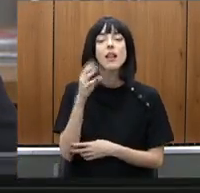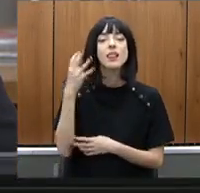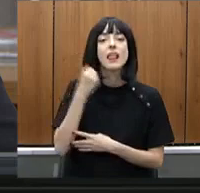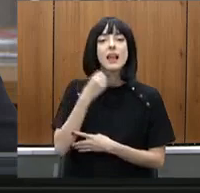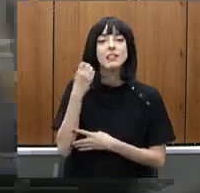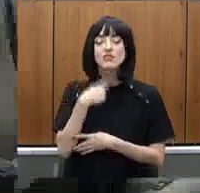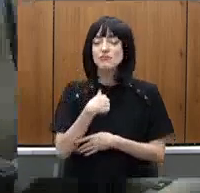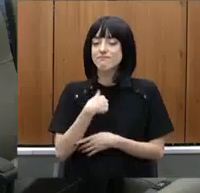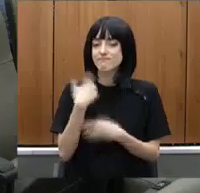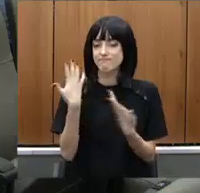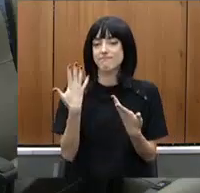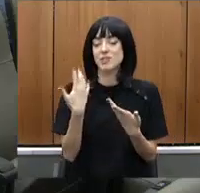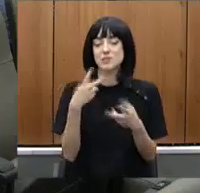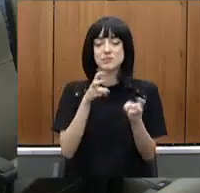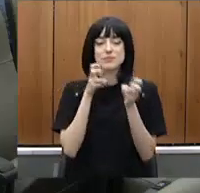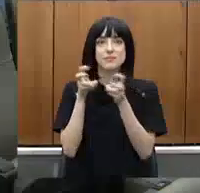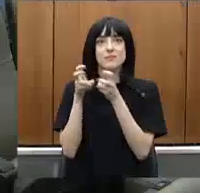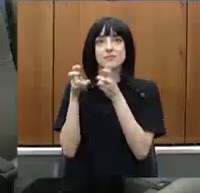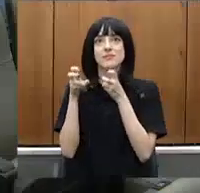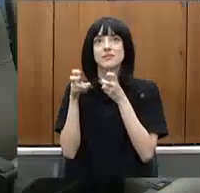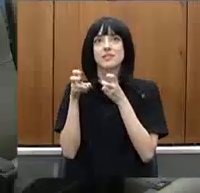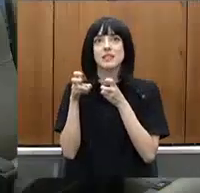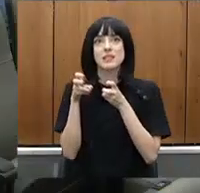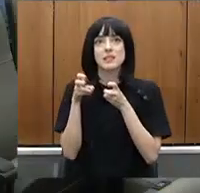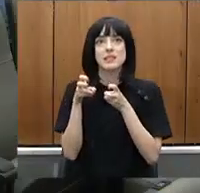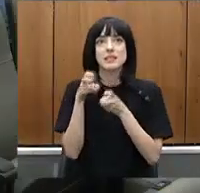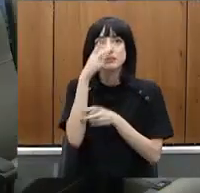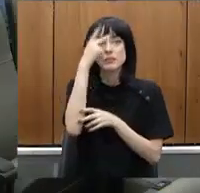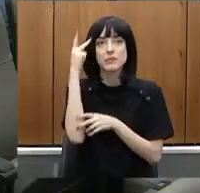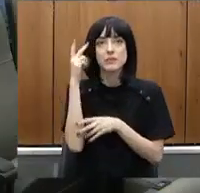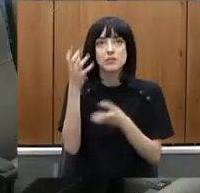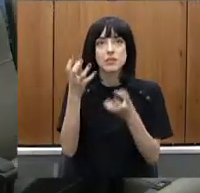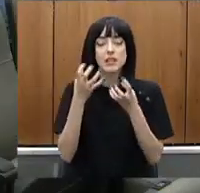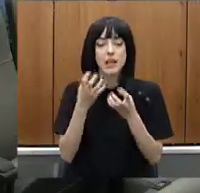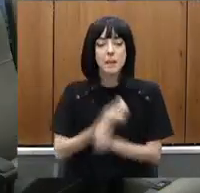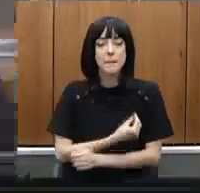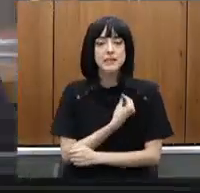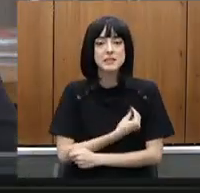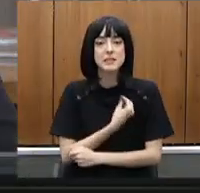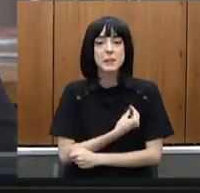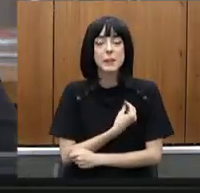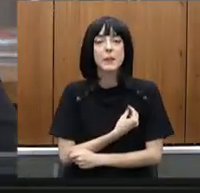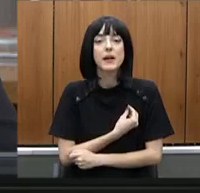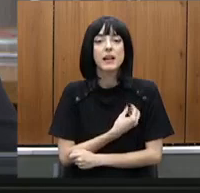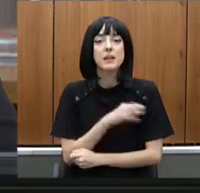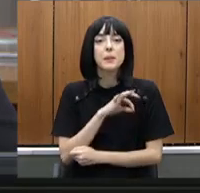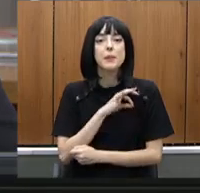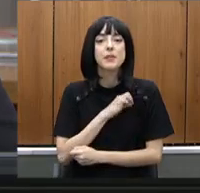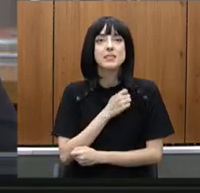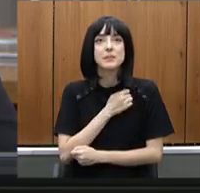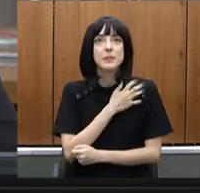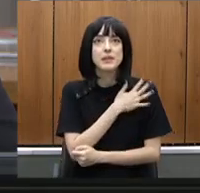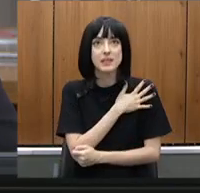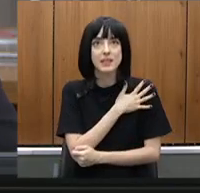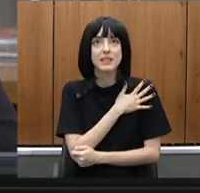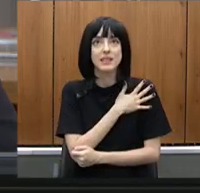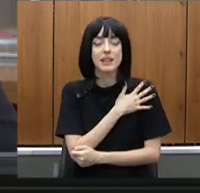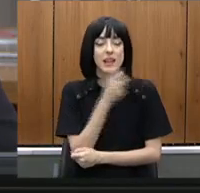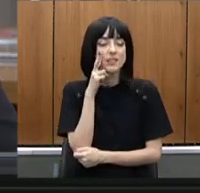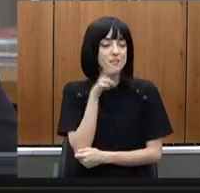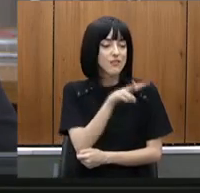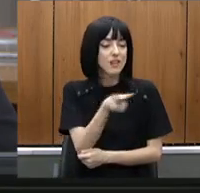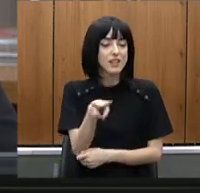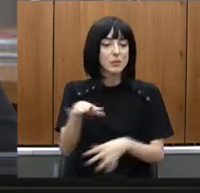da nossa Polícia Militar de Minas Gerais olha eles estão aqui vindo sempre e o sonho